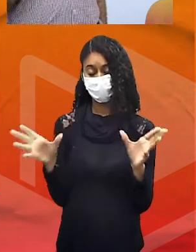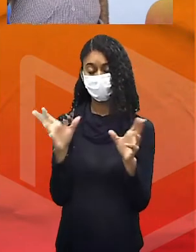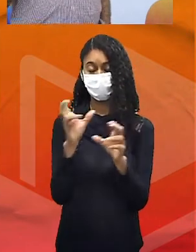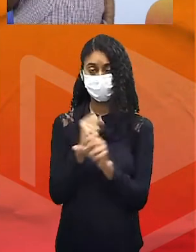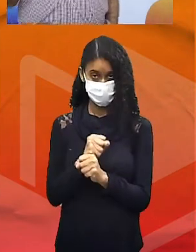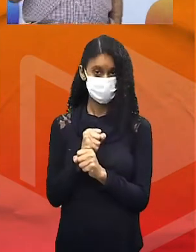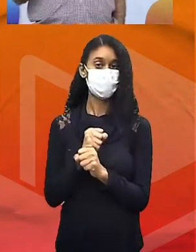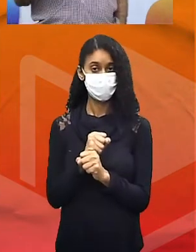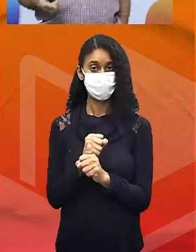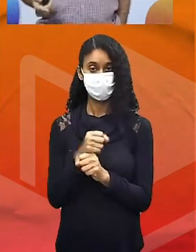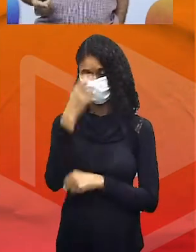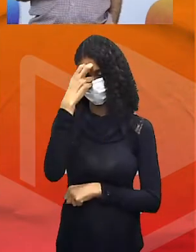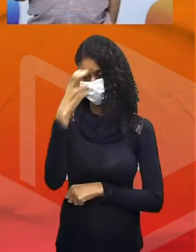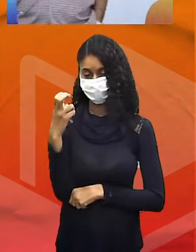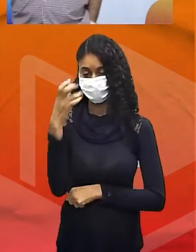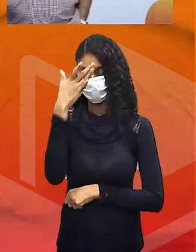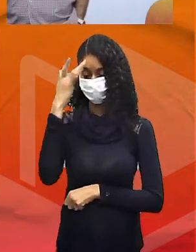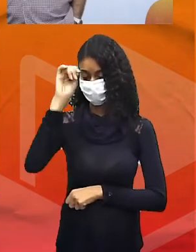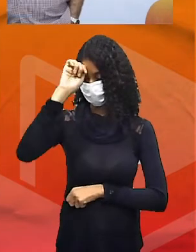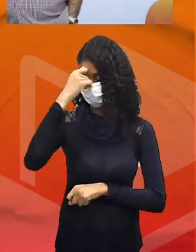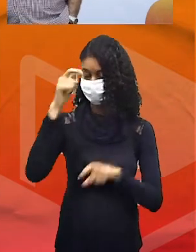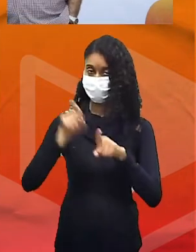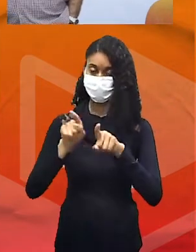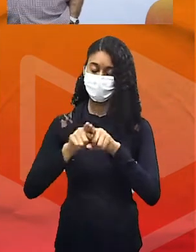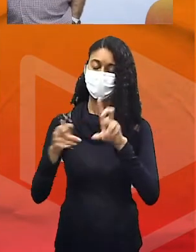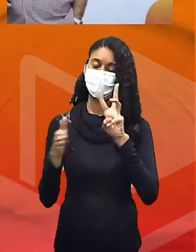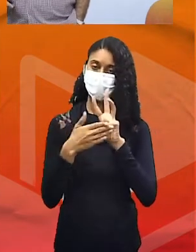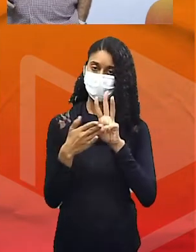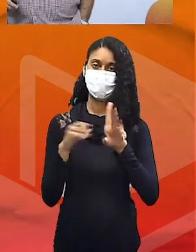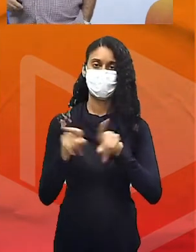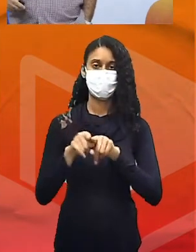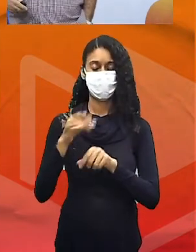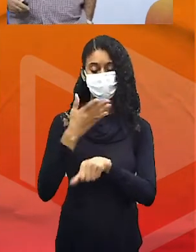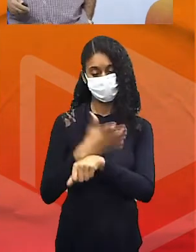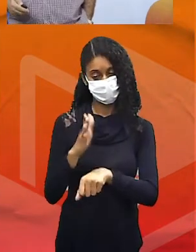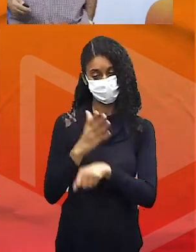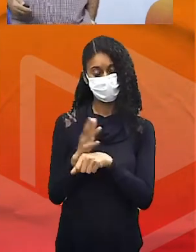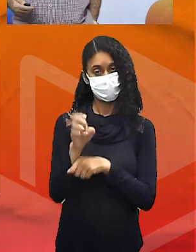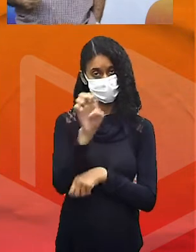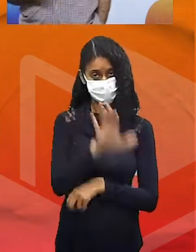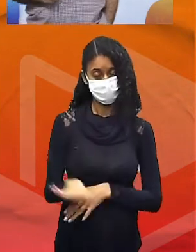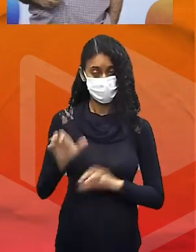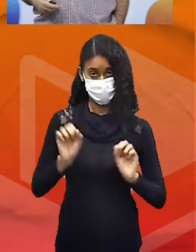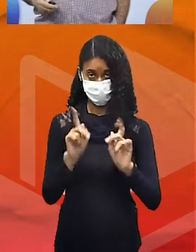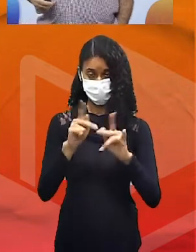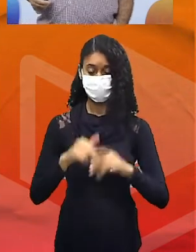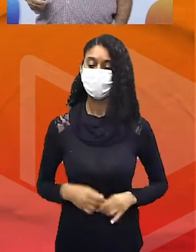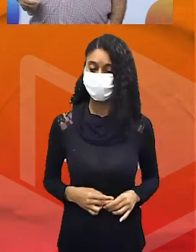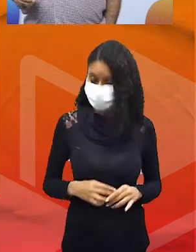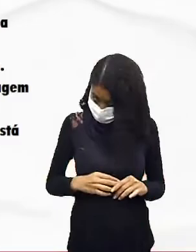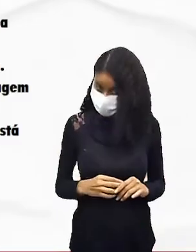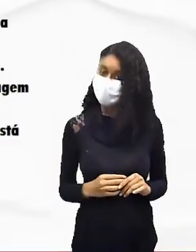somatório da cultura do negro, do índio e do branco europeu. Tá bom? Bora lá?